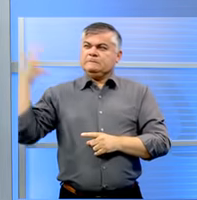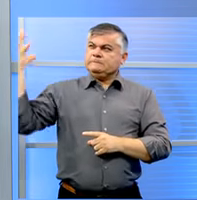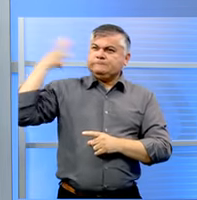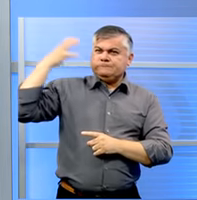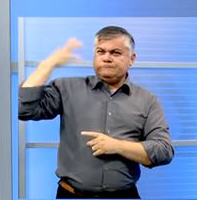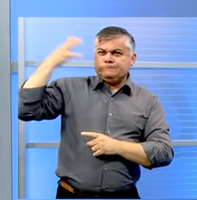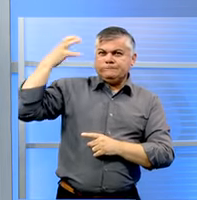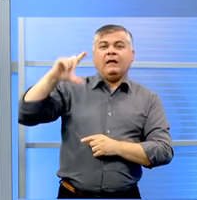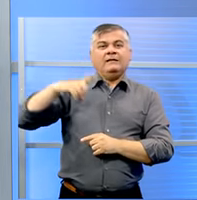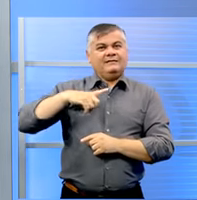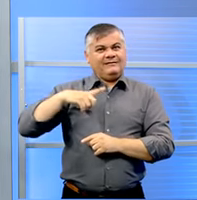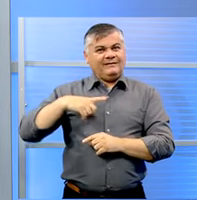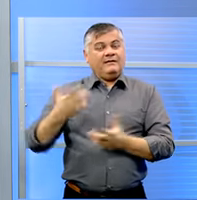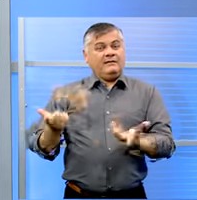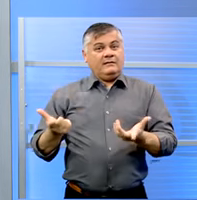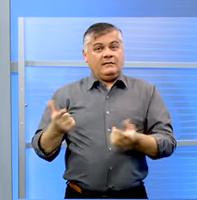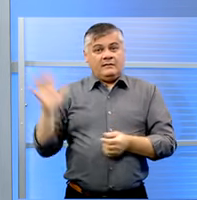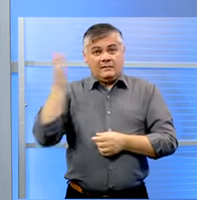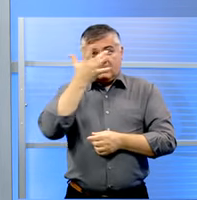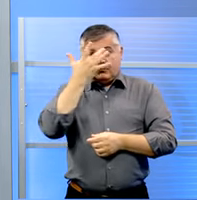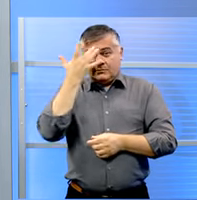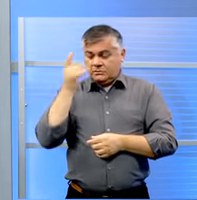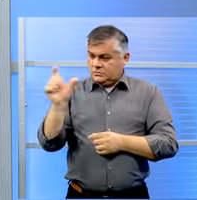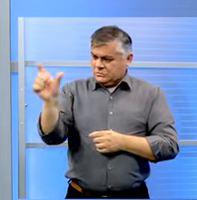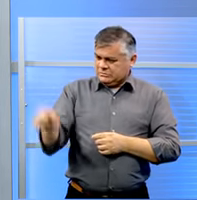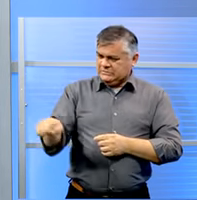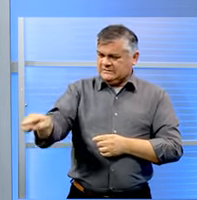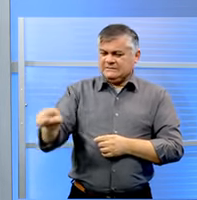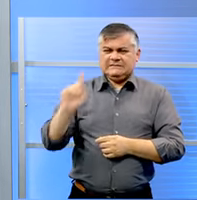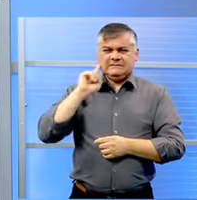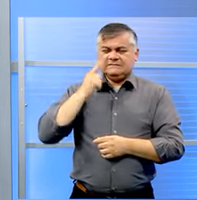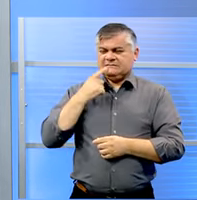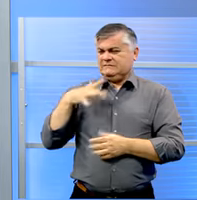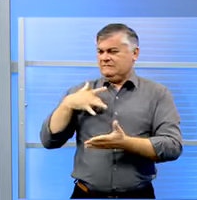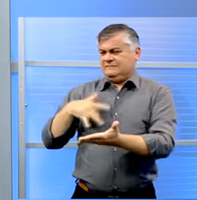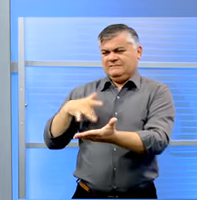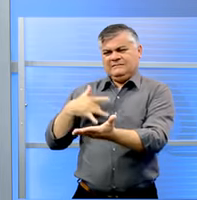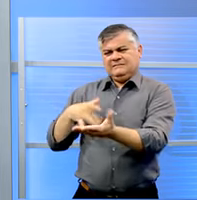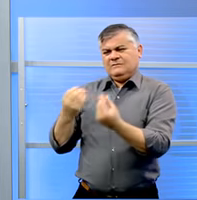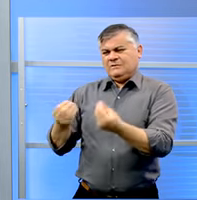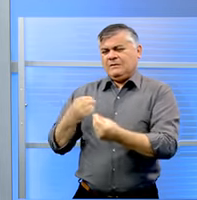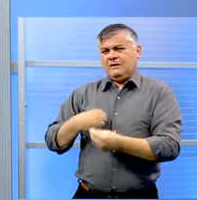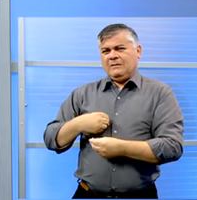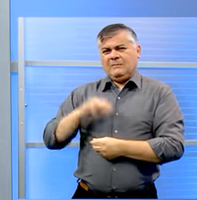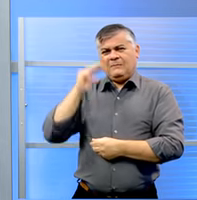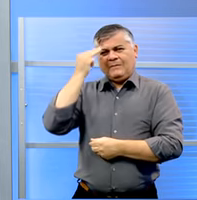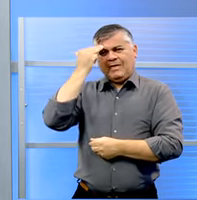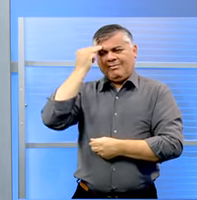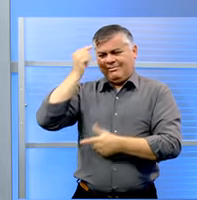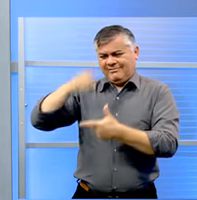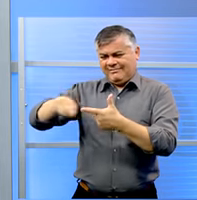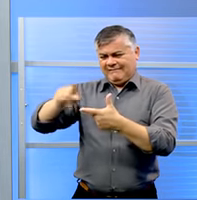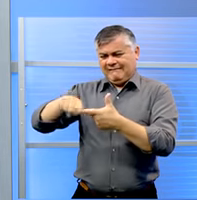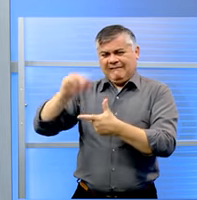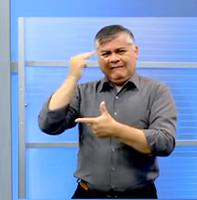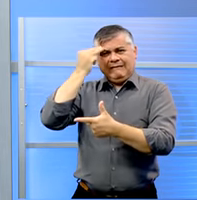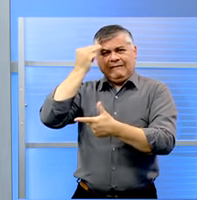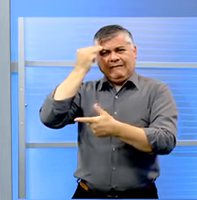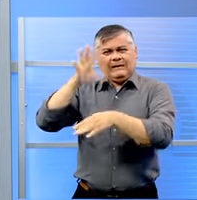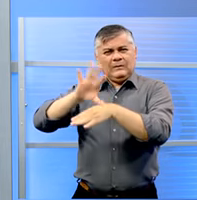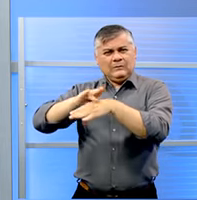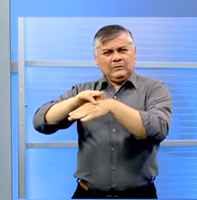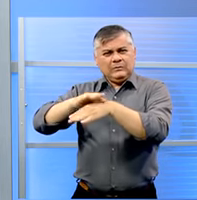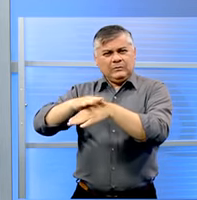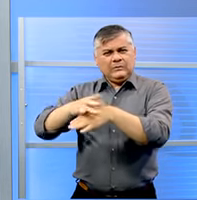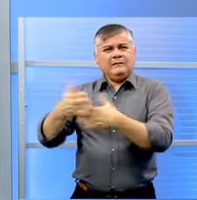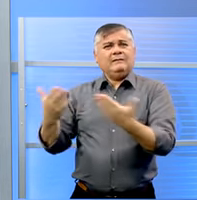de hoje. O sujeito surdo ainda é visto como incapaz, incapacidade mental. Por isso, alguns termos que nós ainda